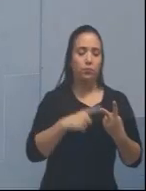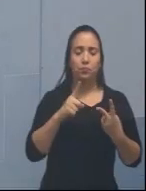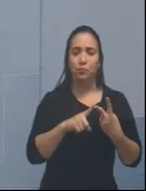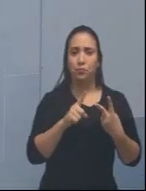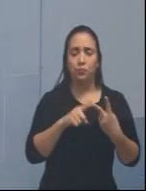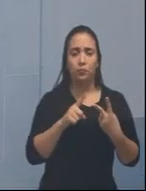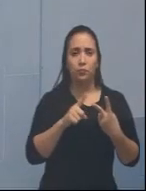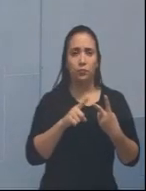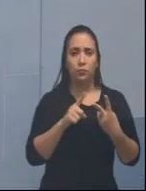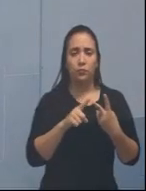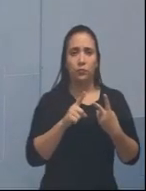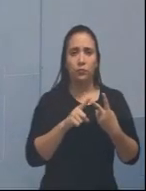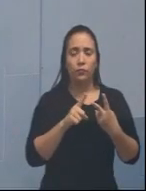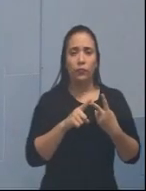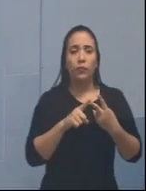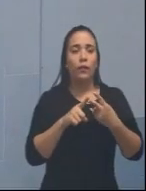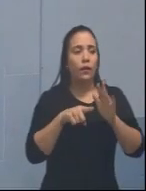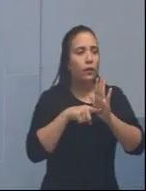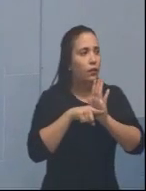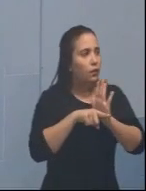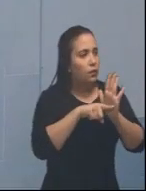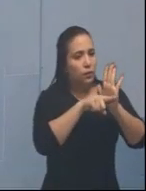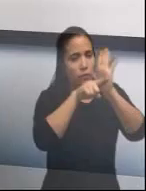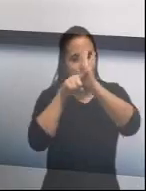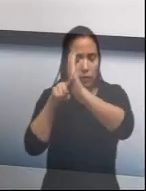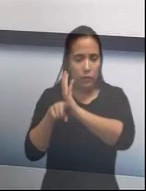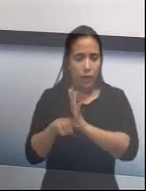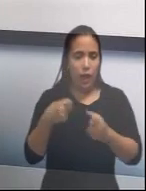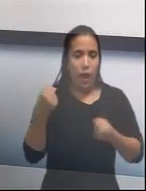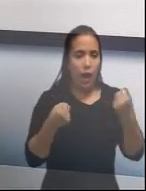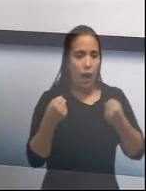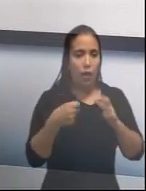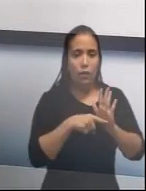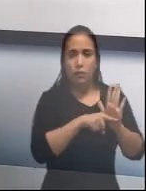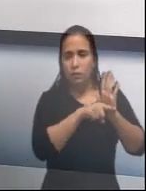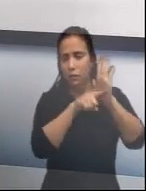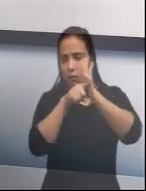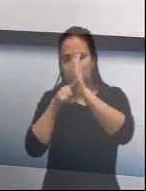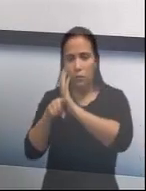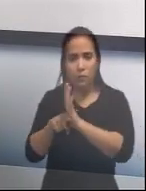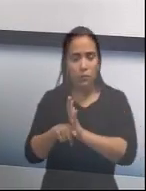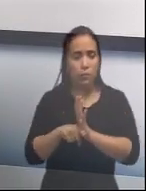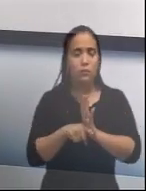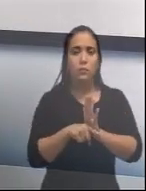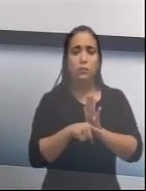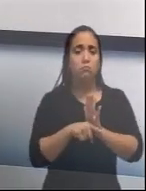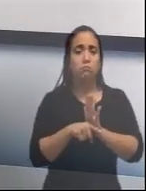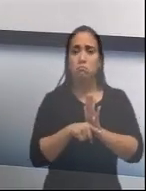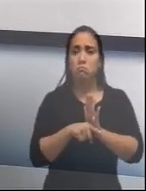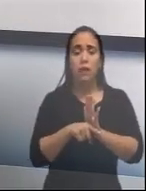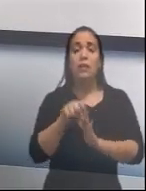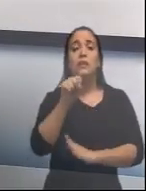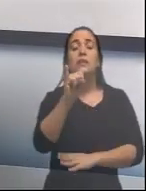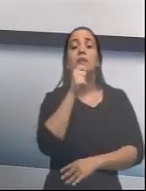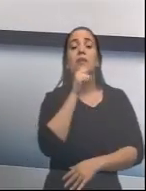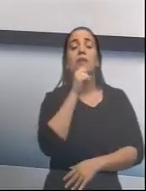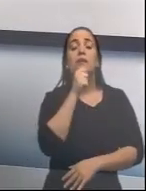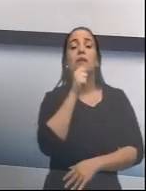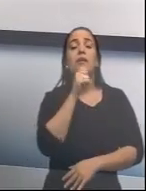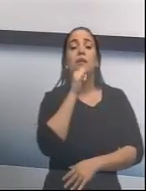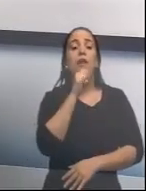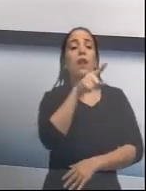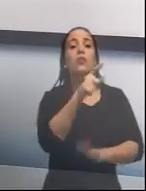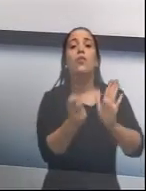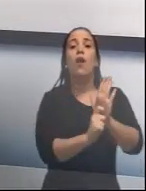instante ele fez uma revista no carro, o carro estava carregado de ração. Ele podia, se fosse 500 quilos de cocaína, era 500 quilos de